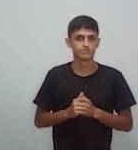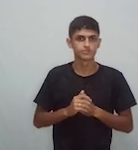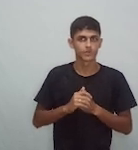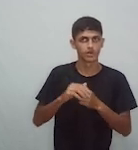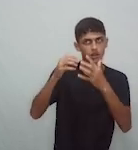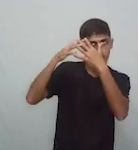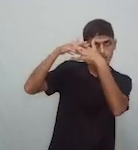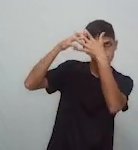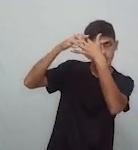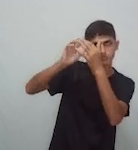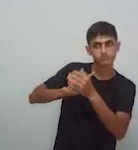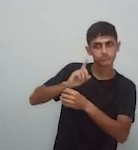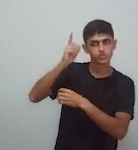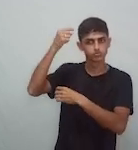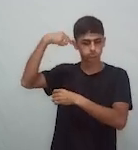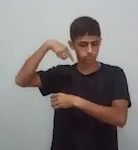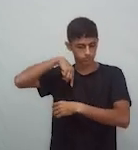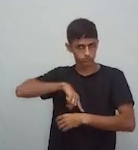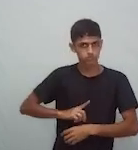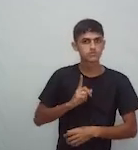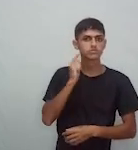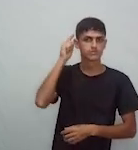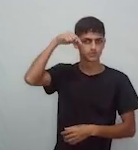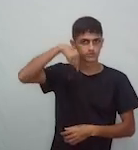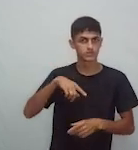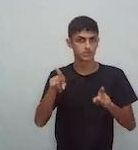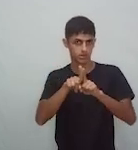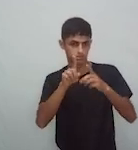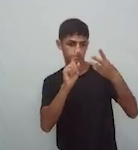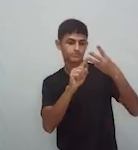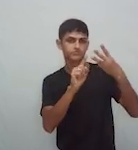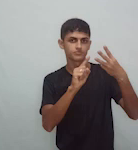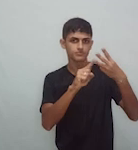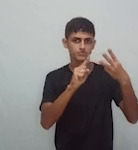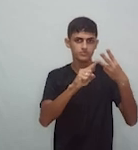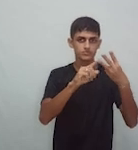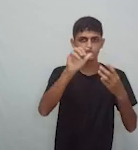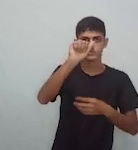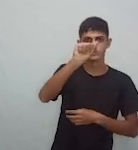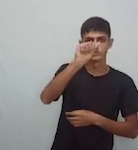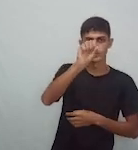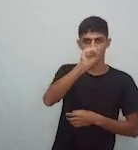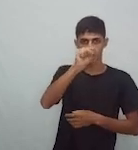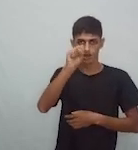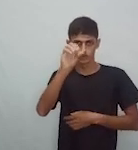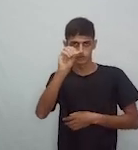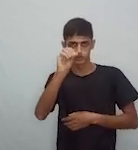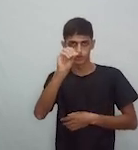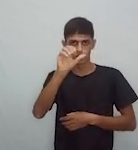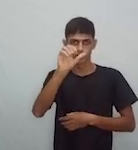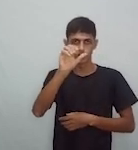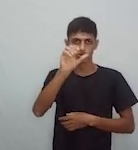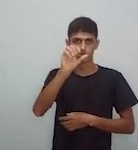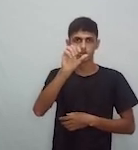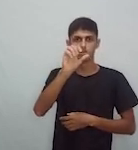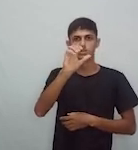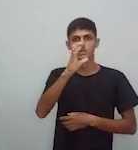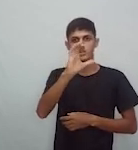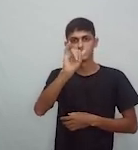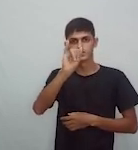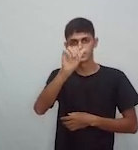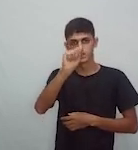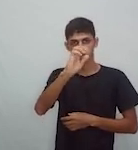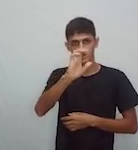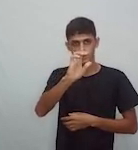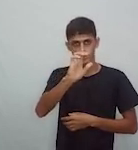e volte para a gente realizar essa atividade. E a gente tem os neurônios de associação, que é a conexão entre os neurônios sensoriais e os